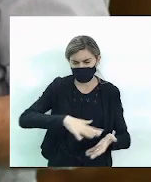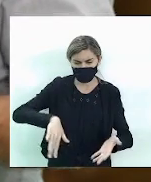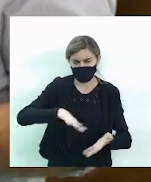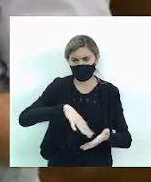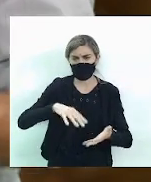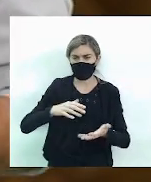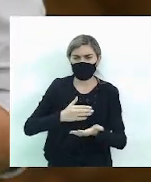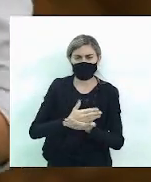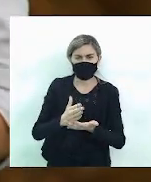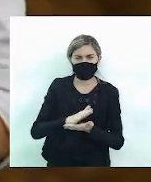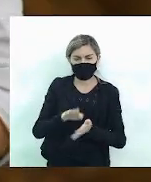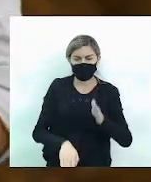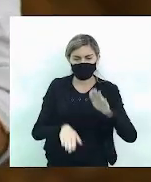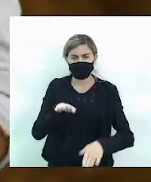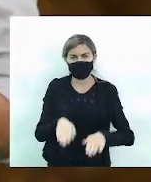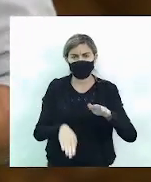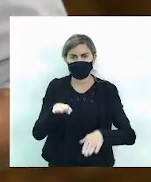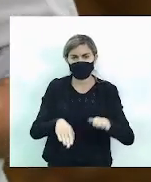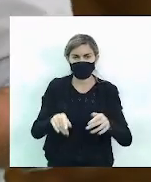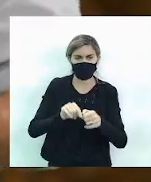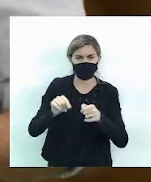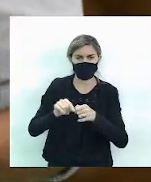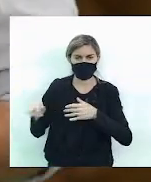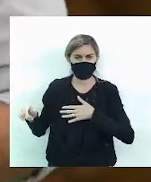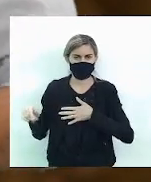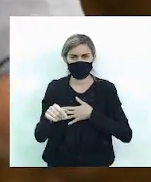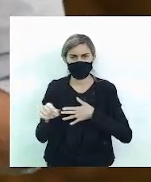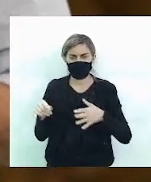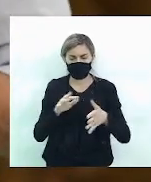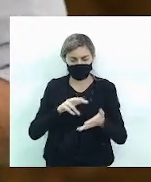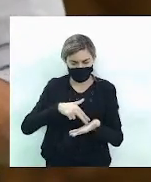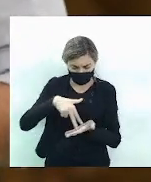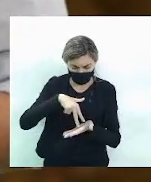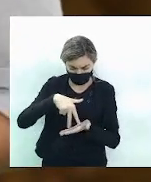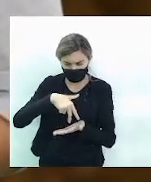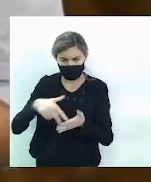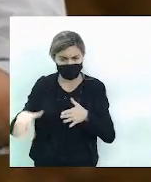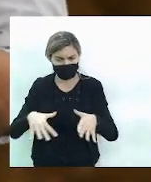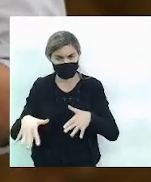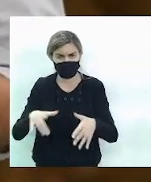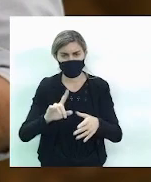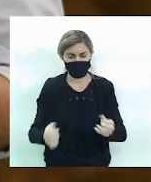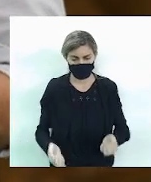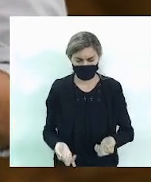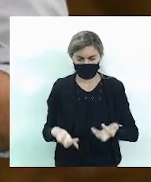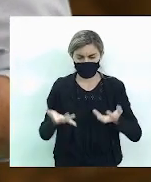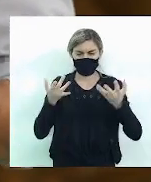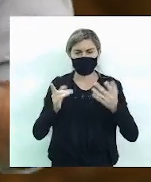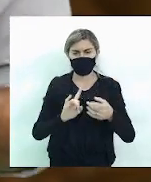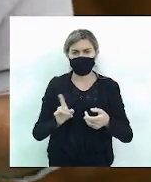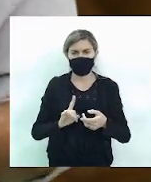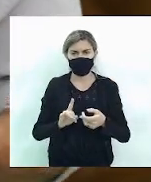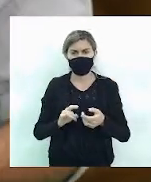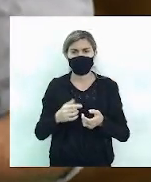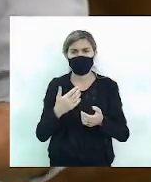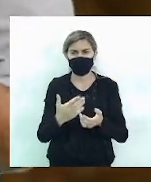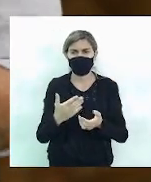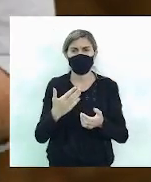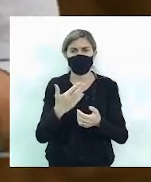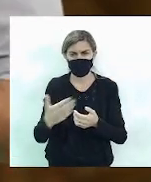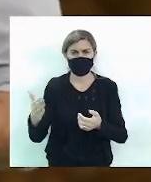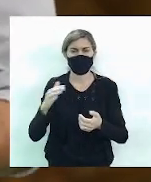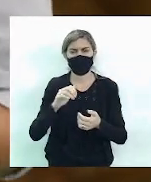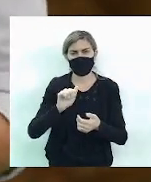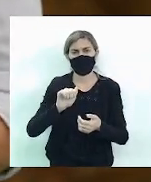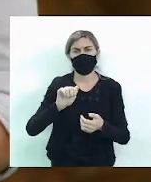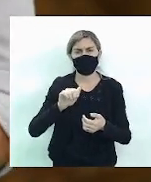eles começavam a arrastar o pé, para não fazer muito movimento, para a poeira não subir. E a partir daí se chamou